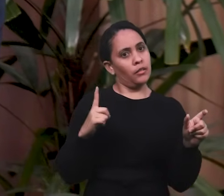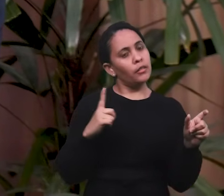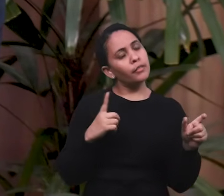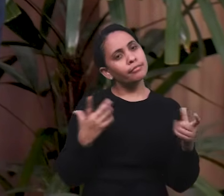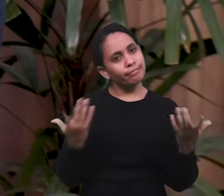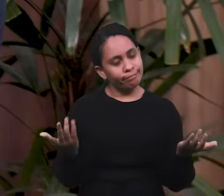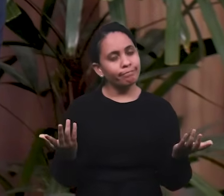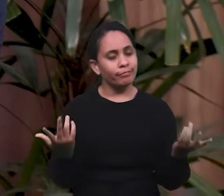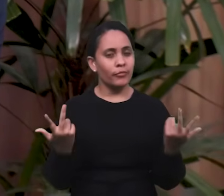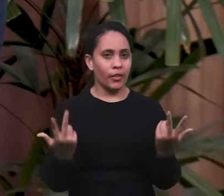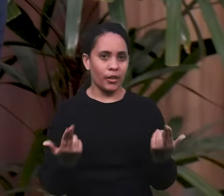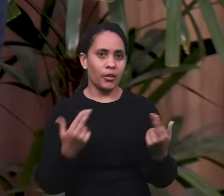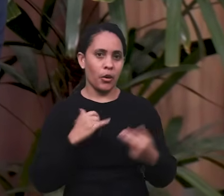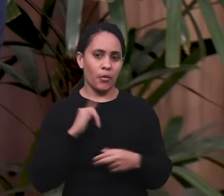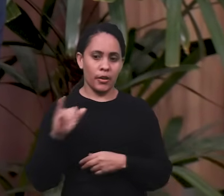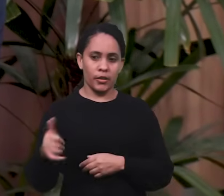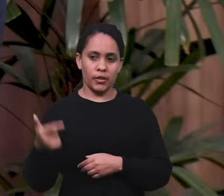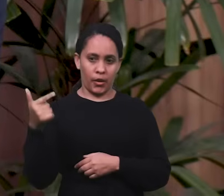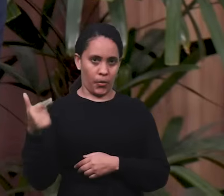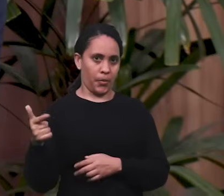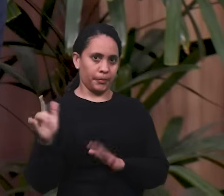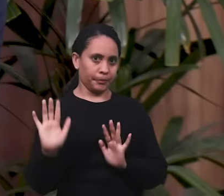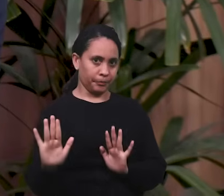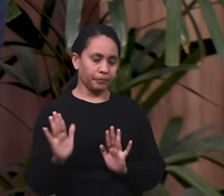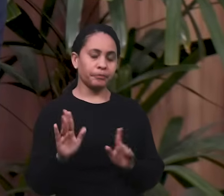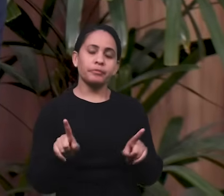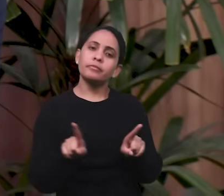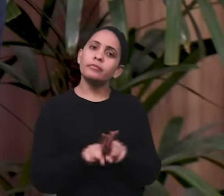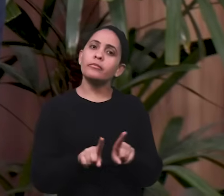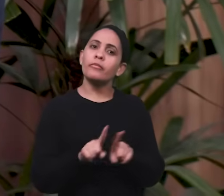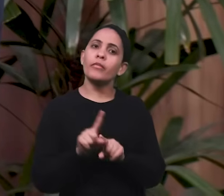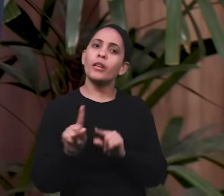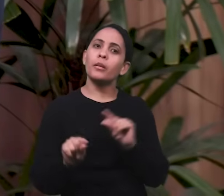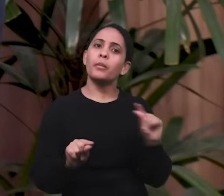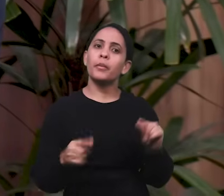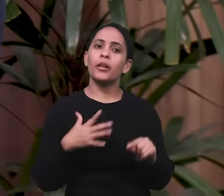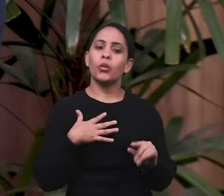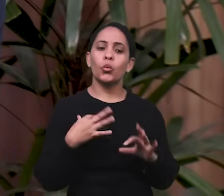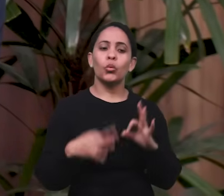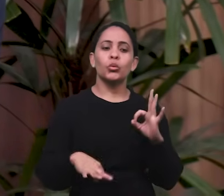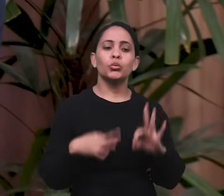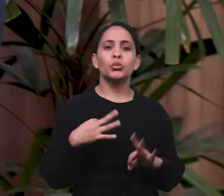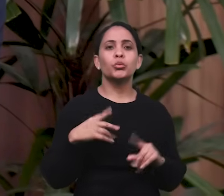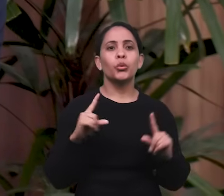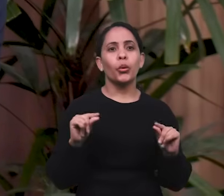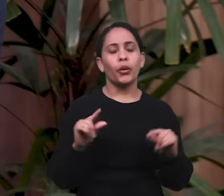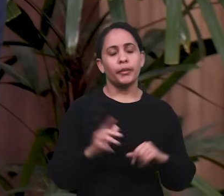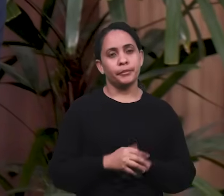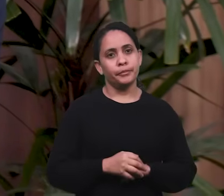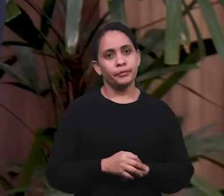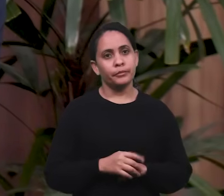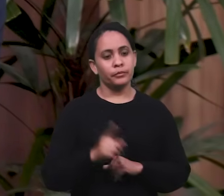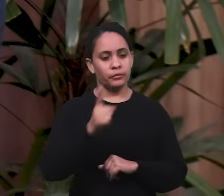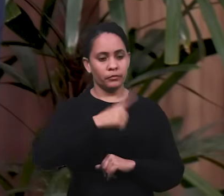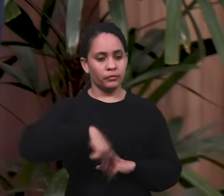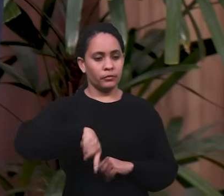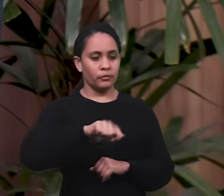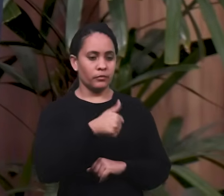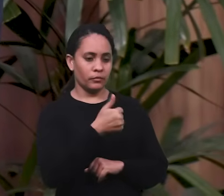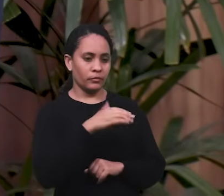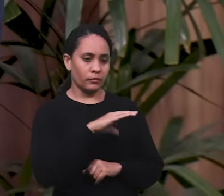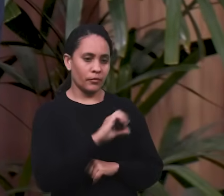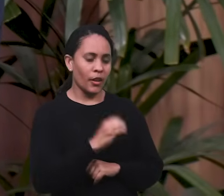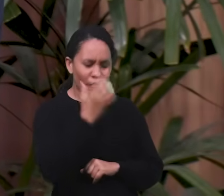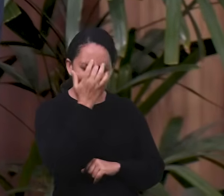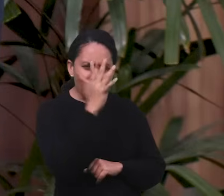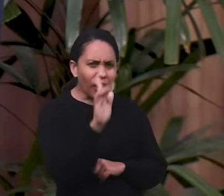preferência como Jacó. Exato. Porque, veja, também, sendo justo com Jacó, os outros 10